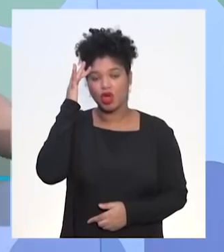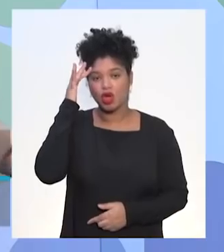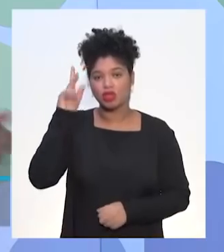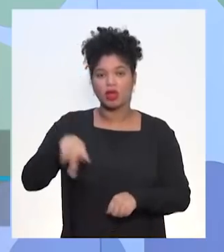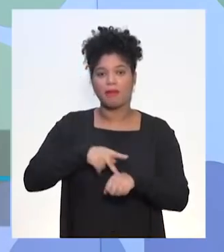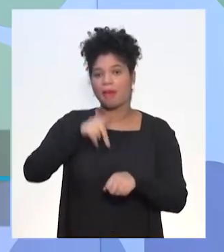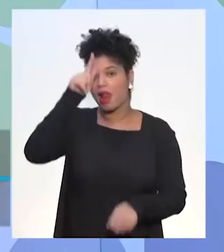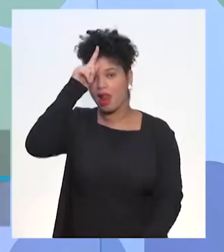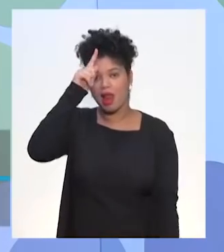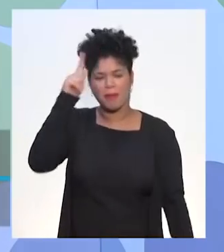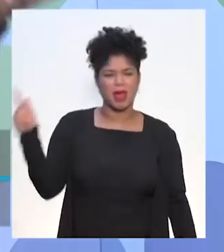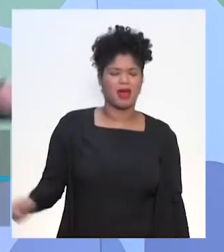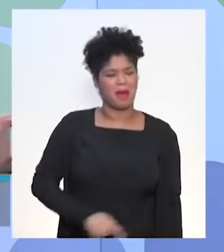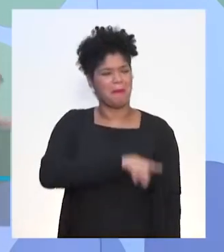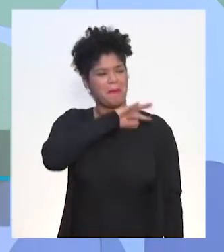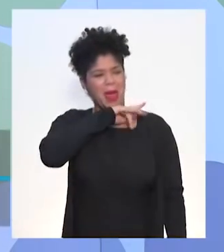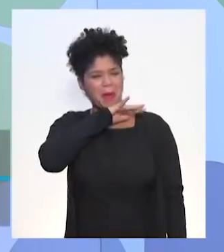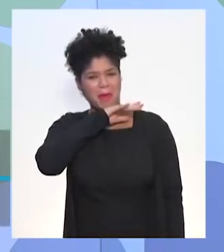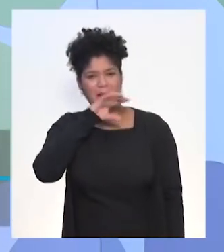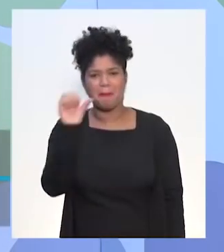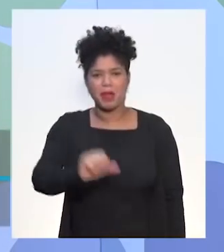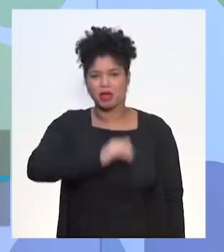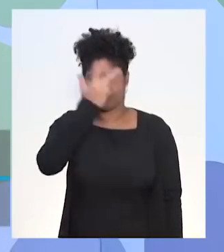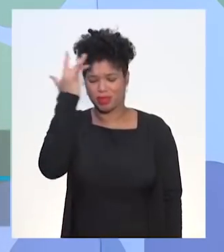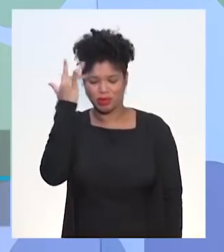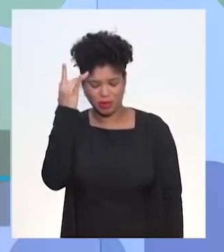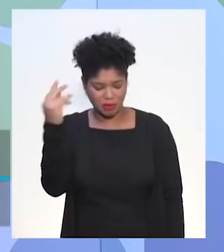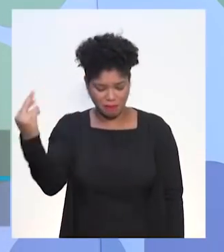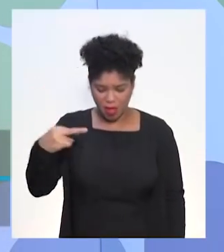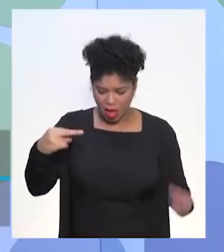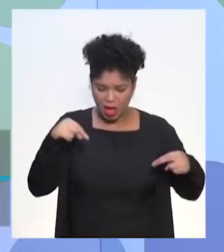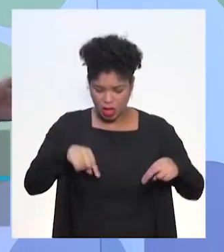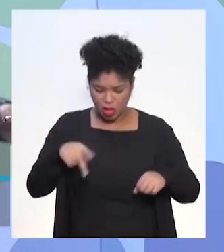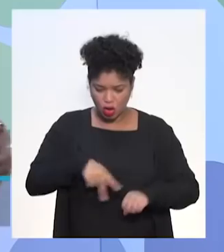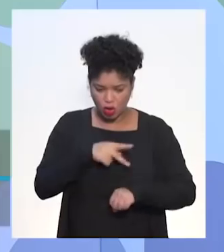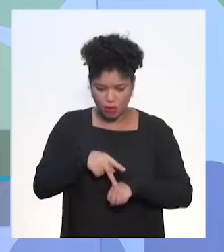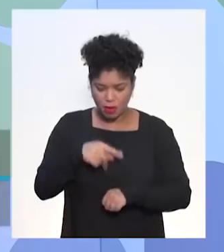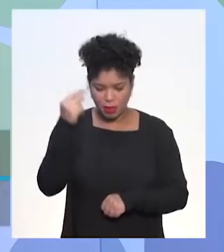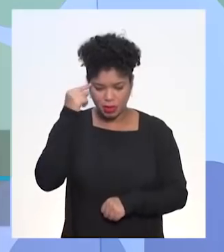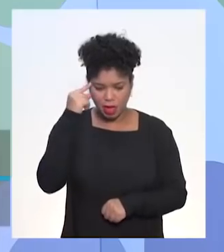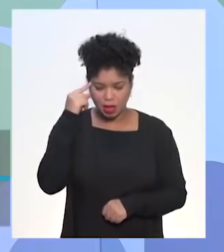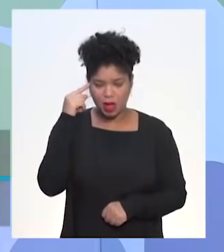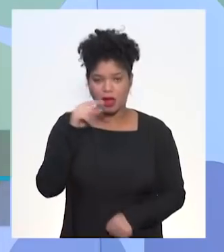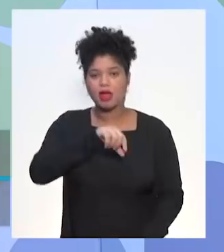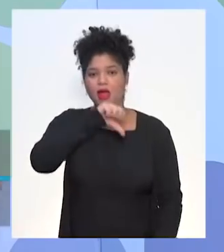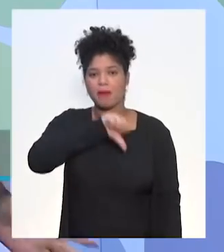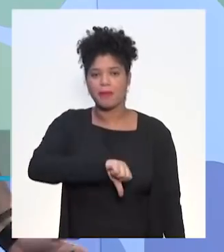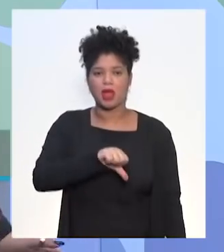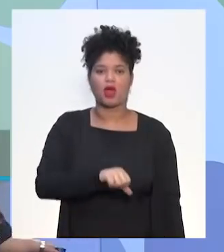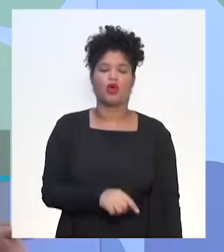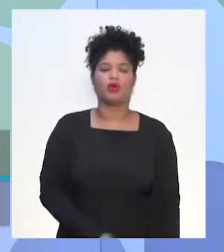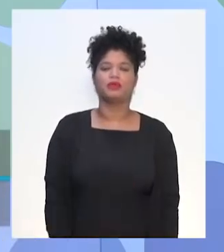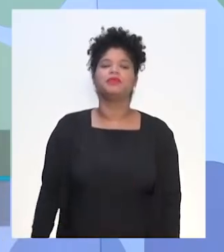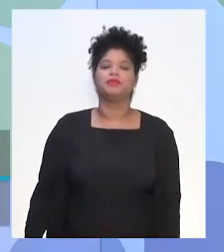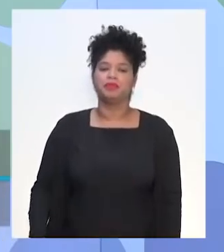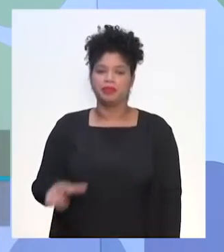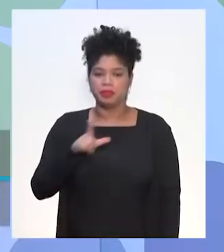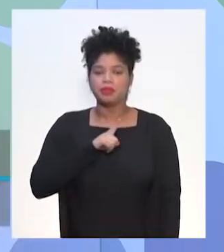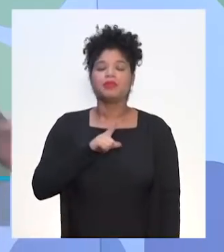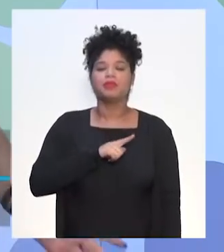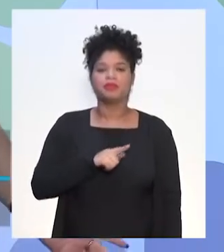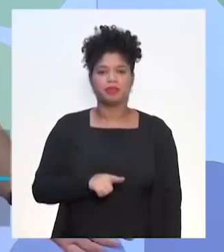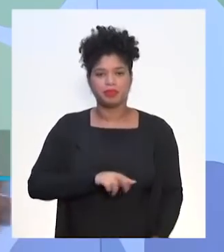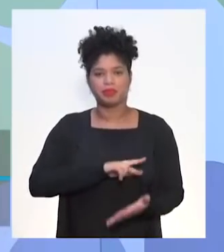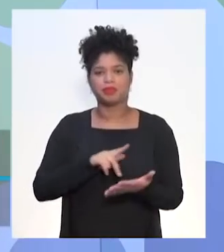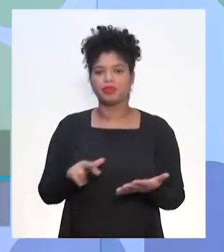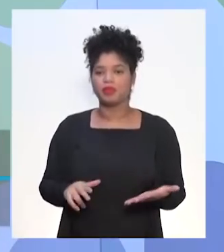pior, o resto do mundo está olhando para a gente como se a gente fosse assim, os piores do mundo, a gente está numa crise horrorosa, não